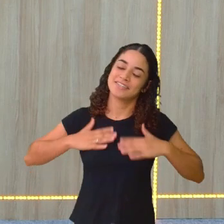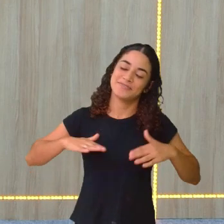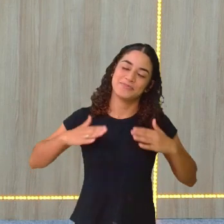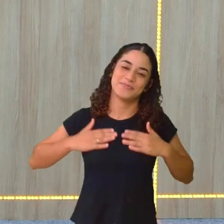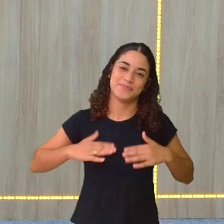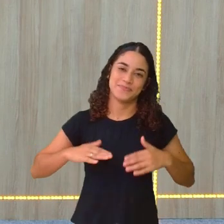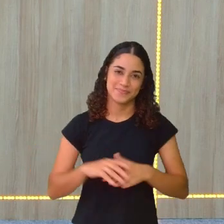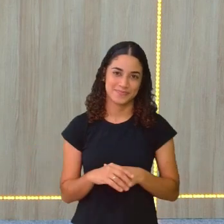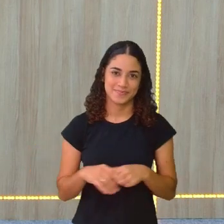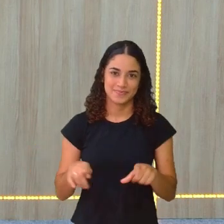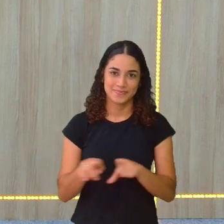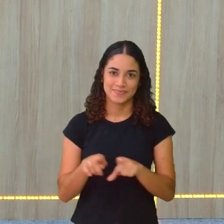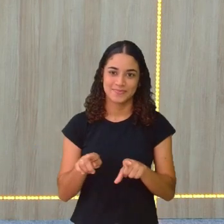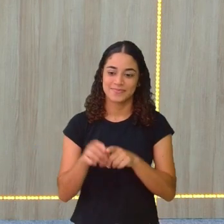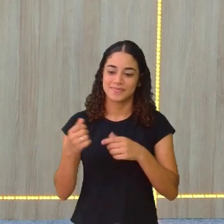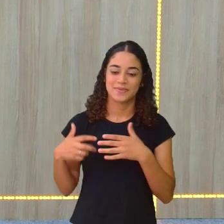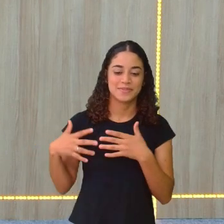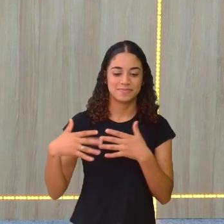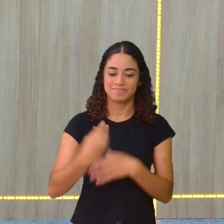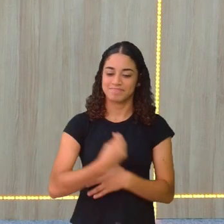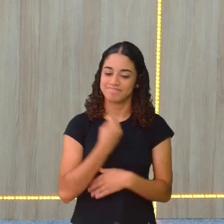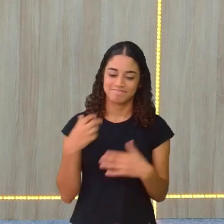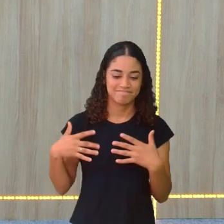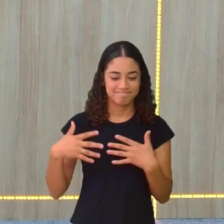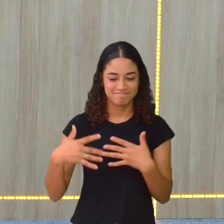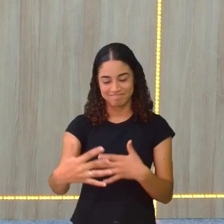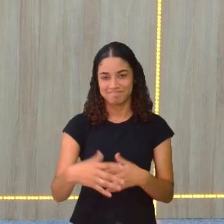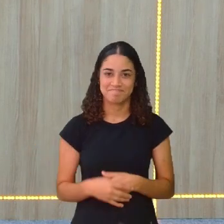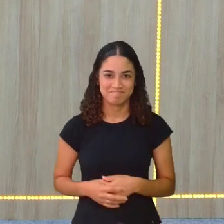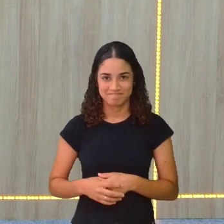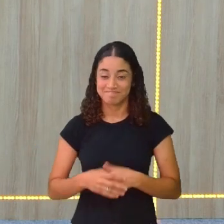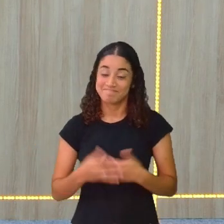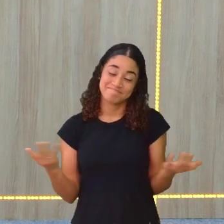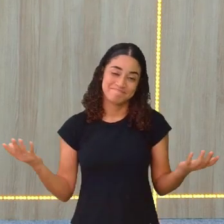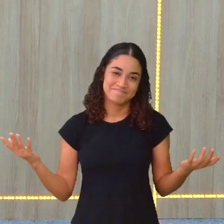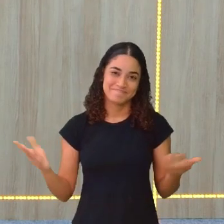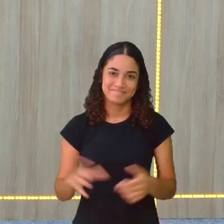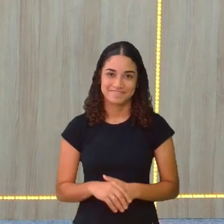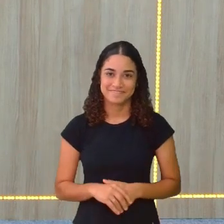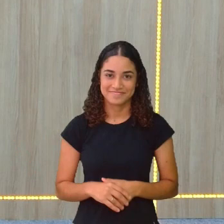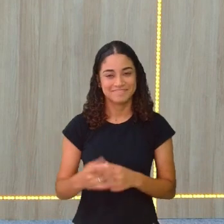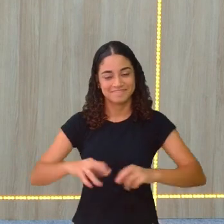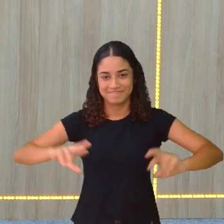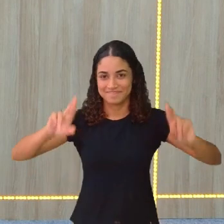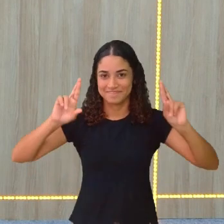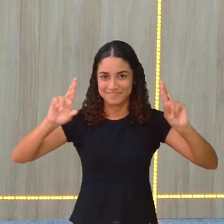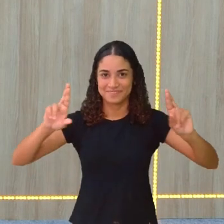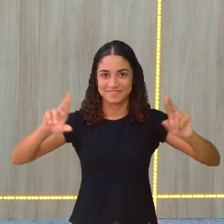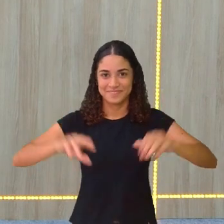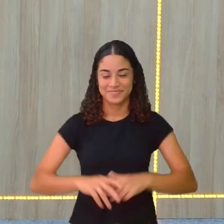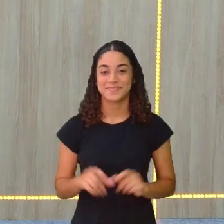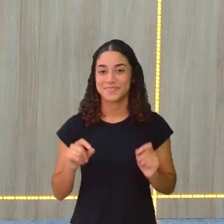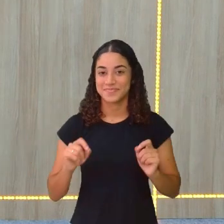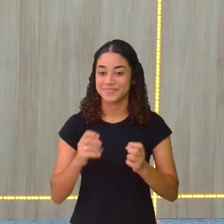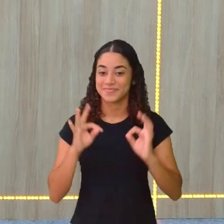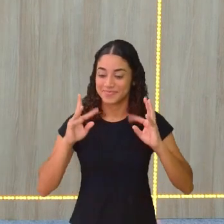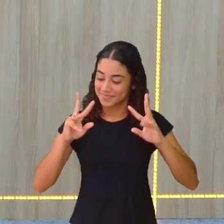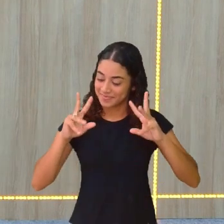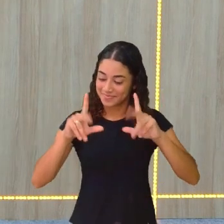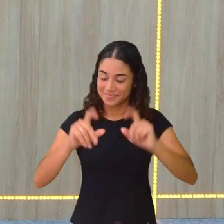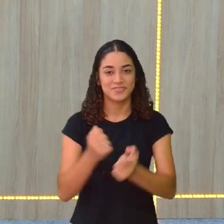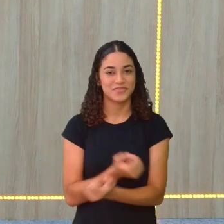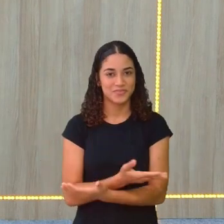tranquilidade, prosperidade na medida do possível. E é isso, né? Esperamos que todos e